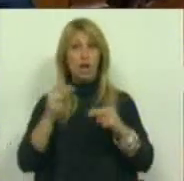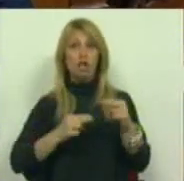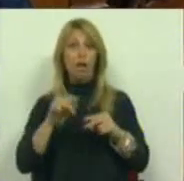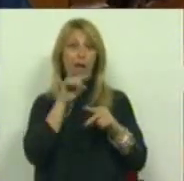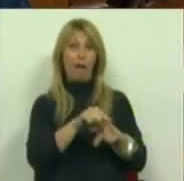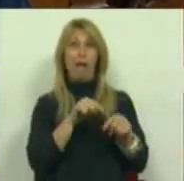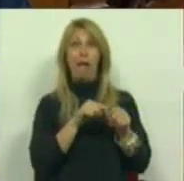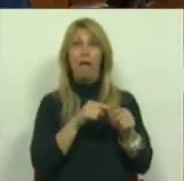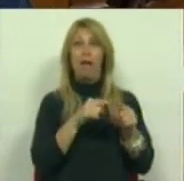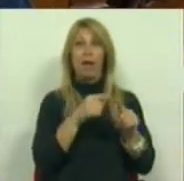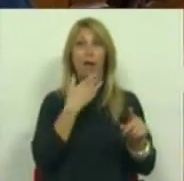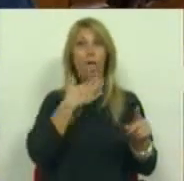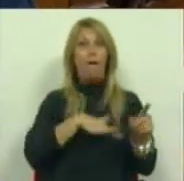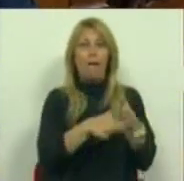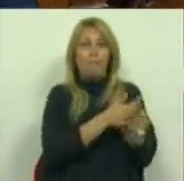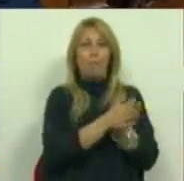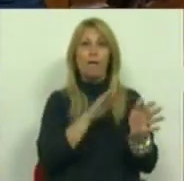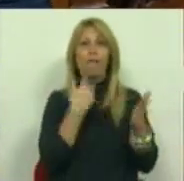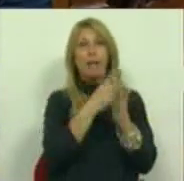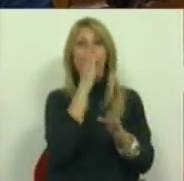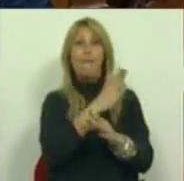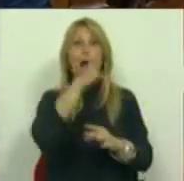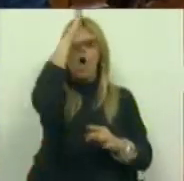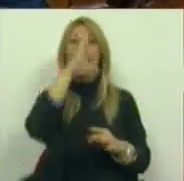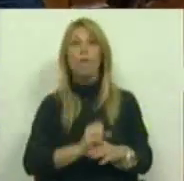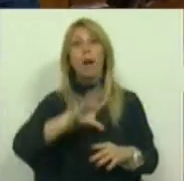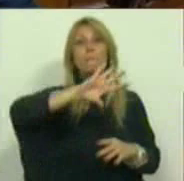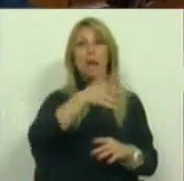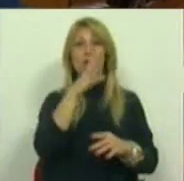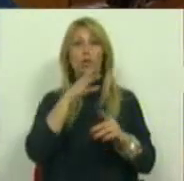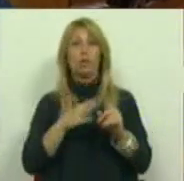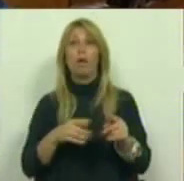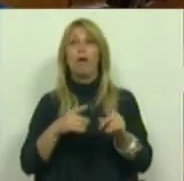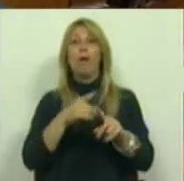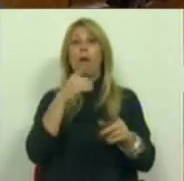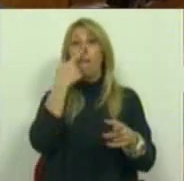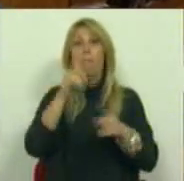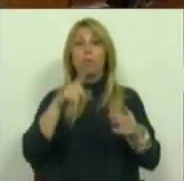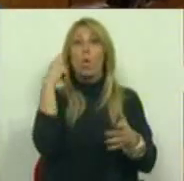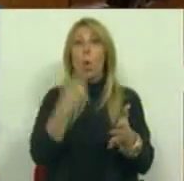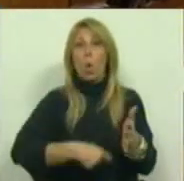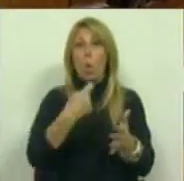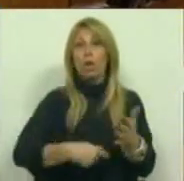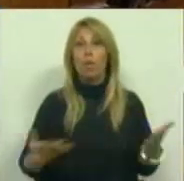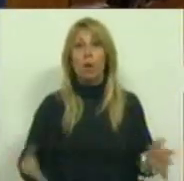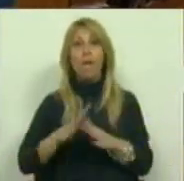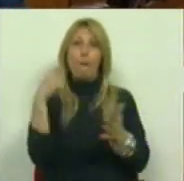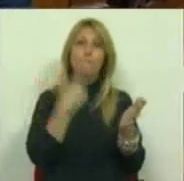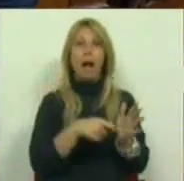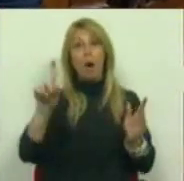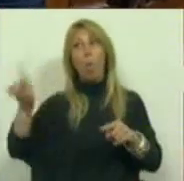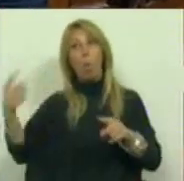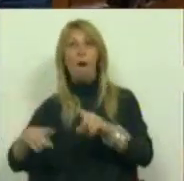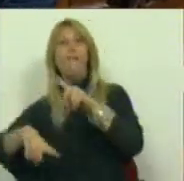vá deixando na prática governos, países, Estados, contribuintes, sempre pagando a fatura daqueles que fogem para não